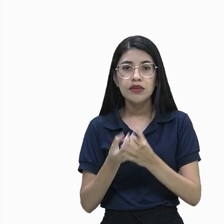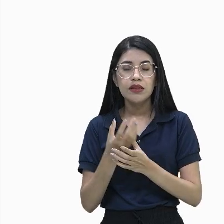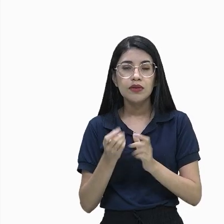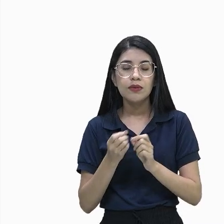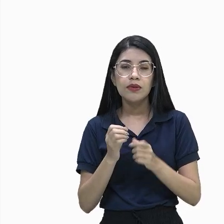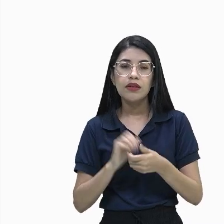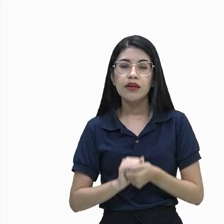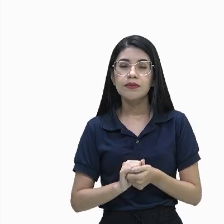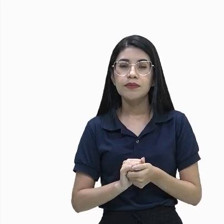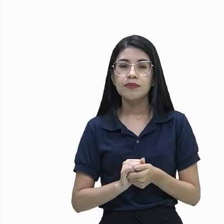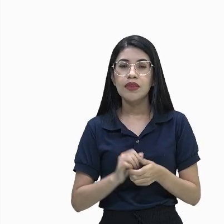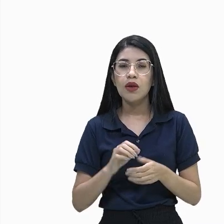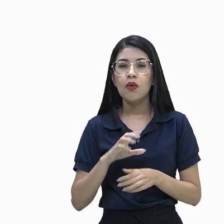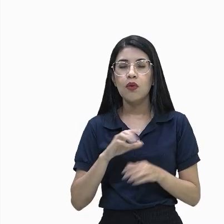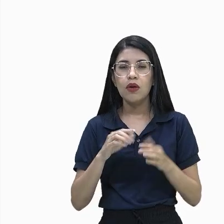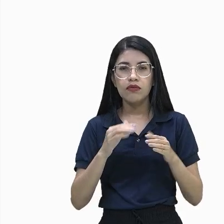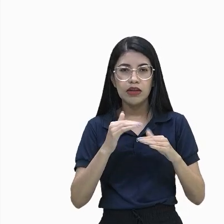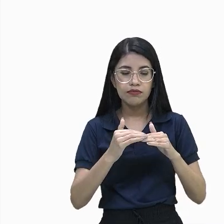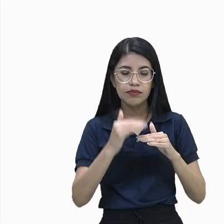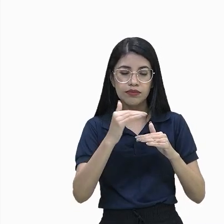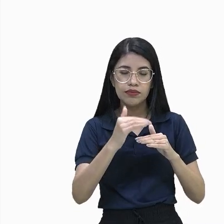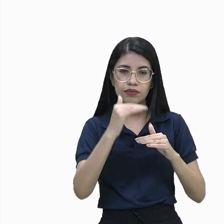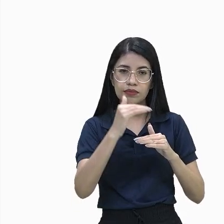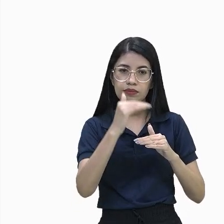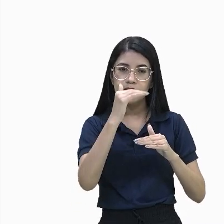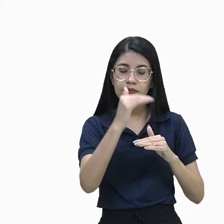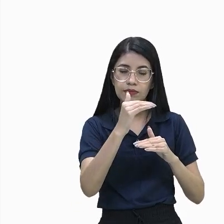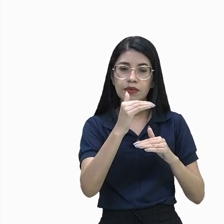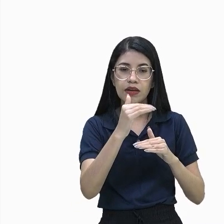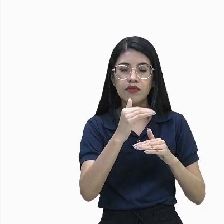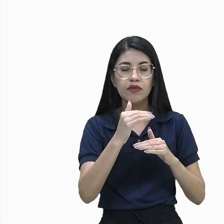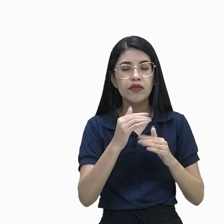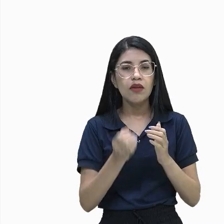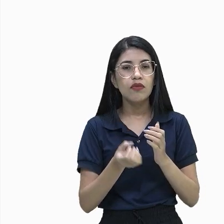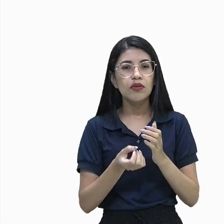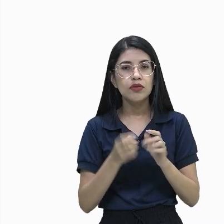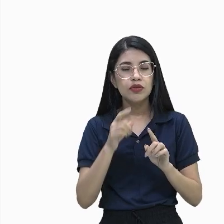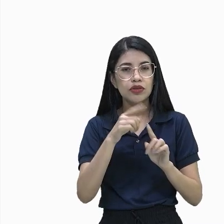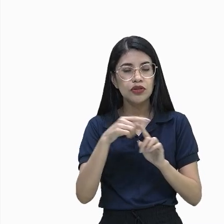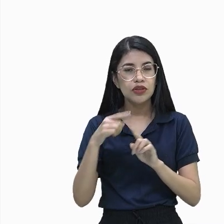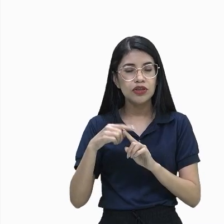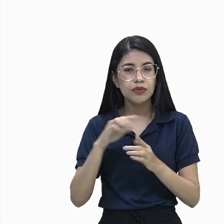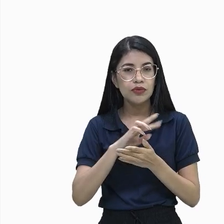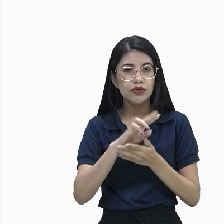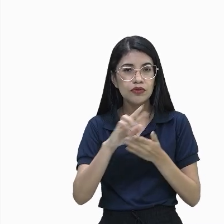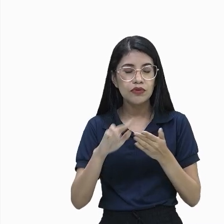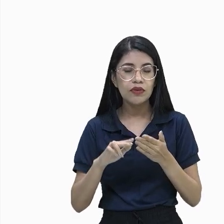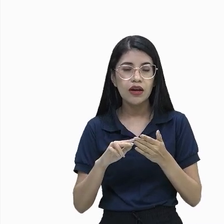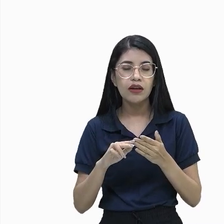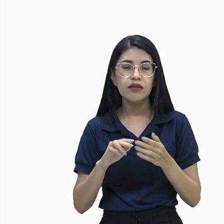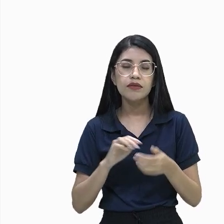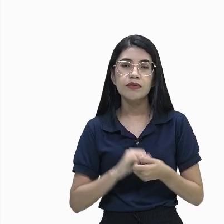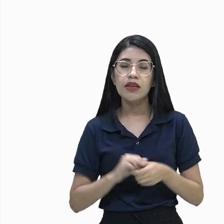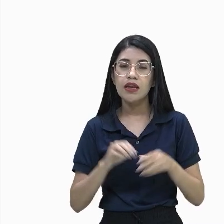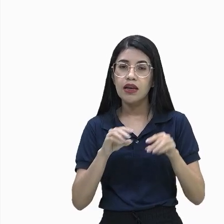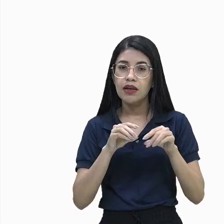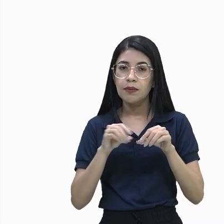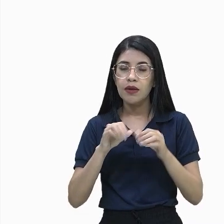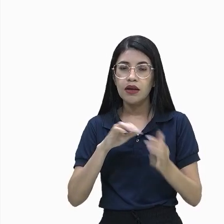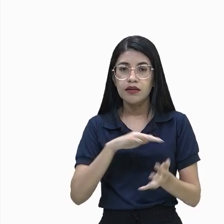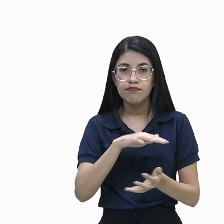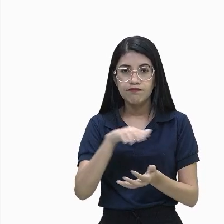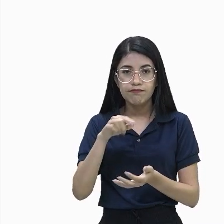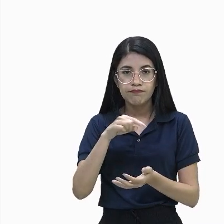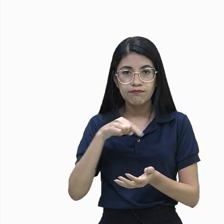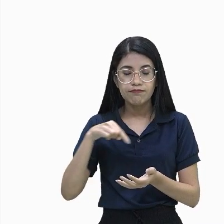horizonte C, o horizonte B, o horizonte A e o horizonte O, que é onde a gente vive, que é a superfície terrestre.